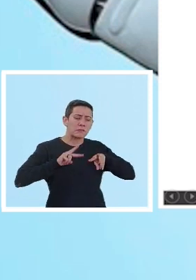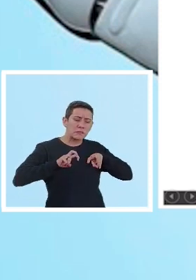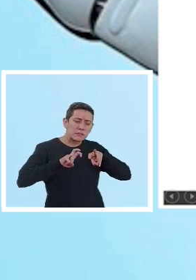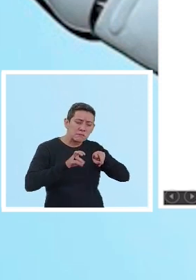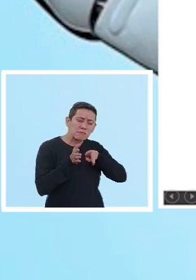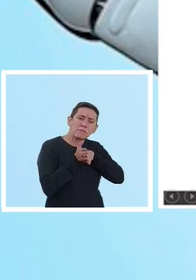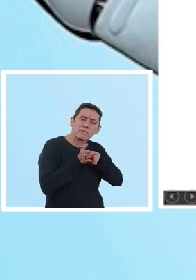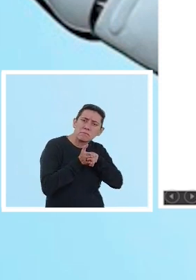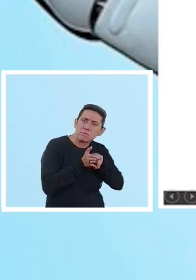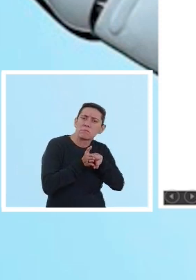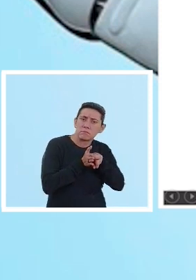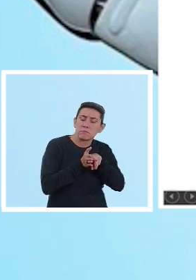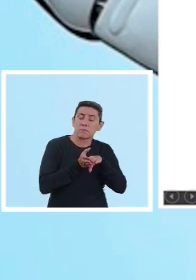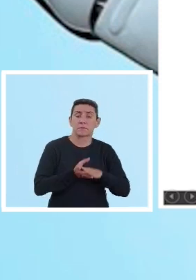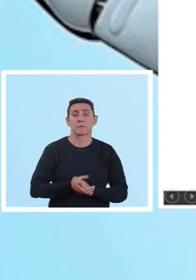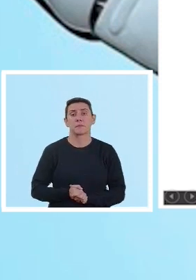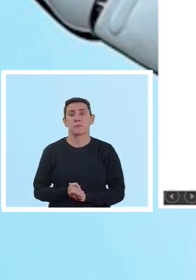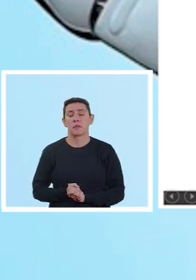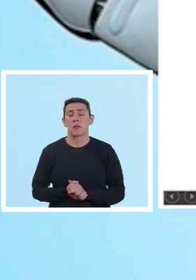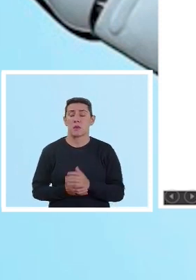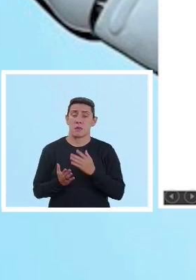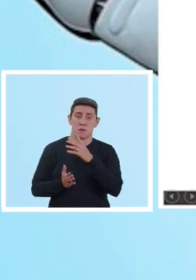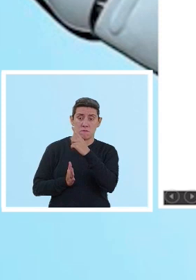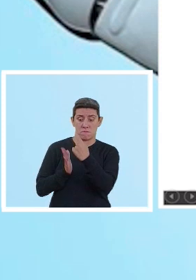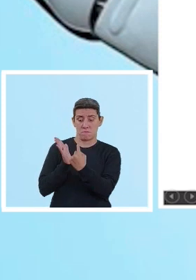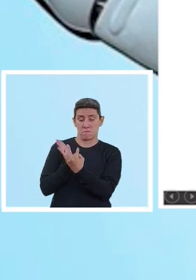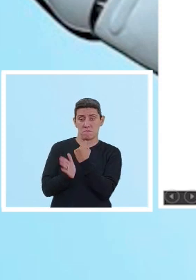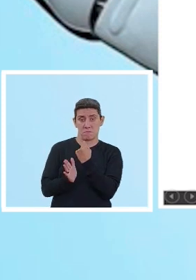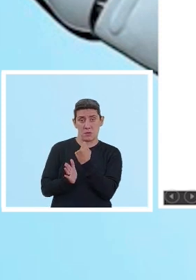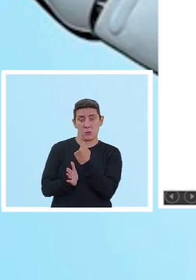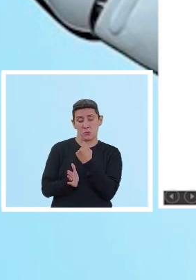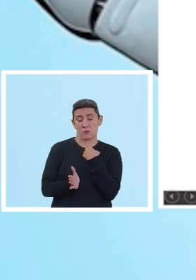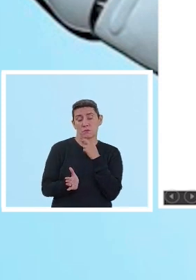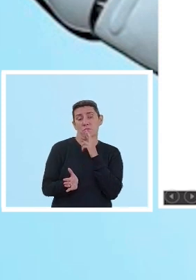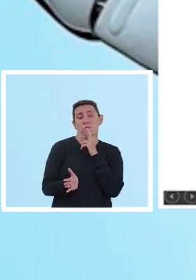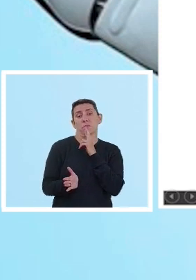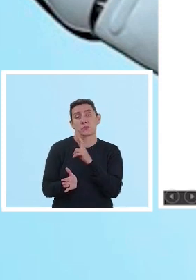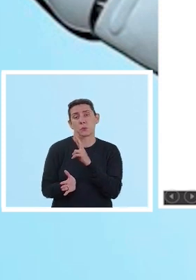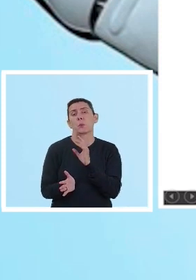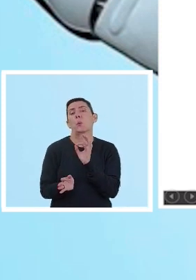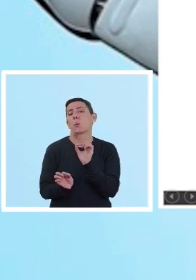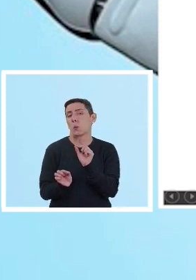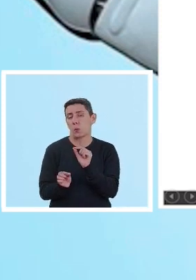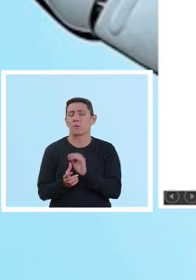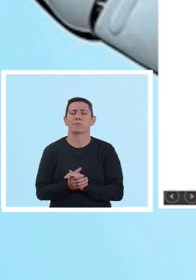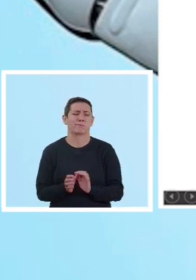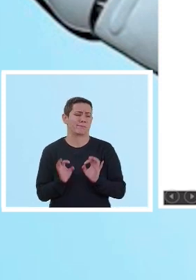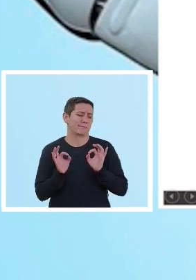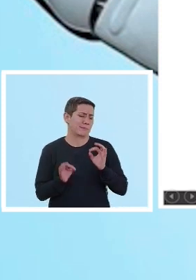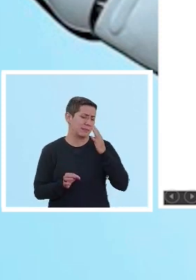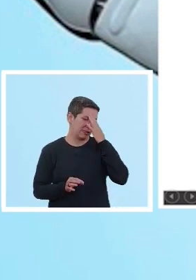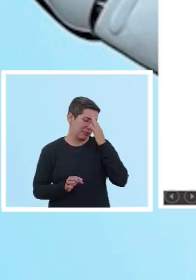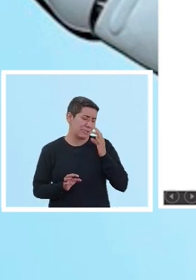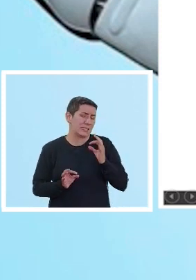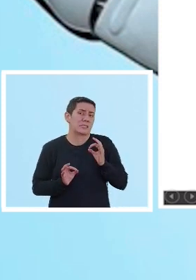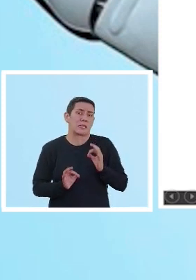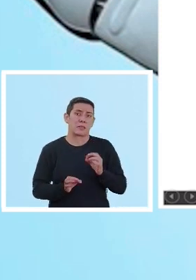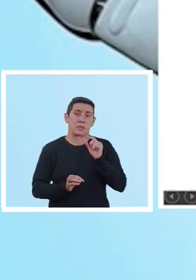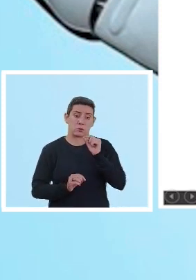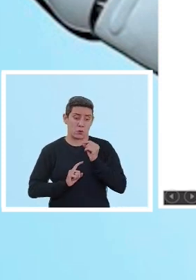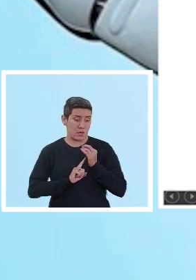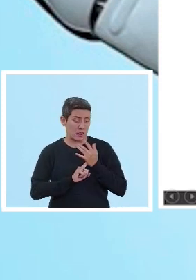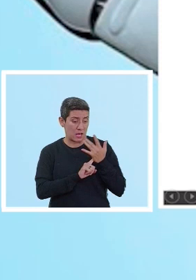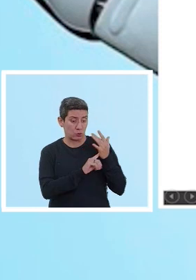e respondendo à sua pergunta Sem dúvida nenhuma né a tecnologia associada com a